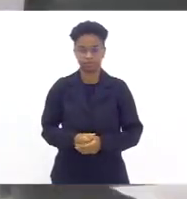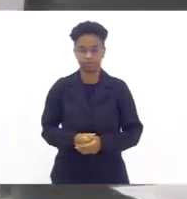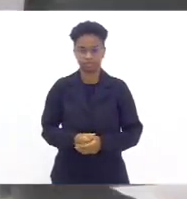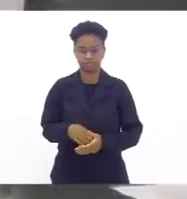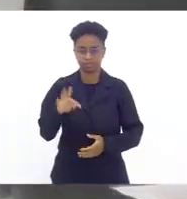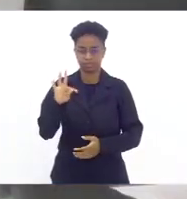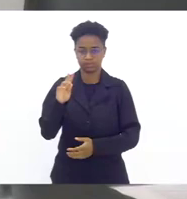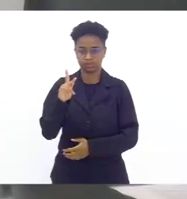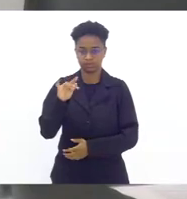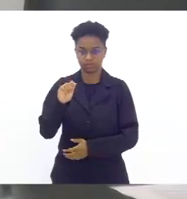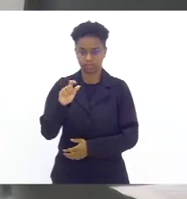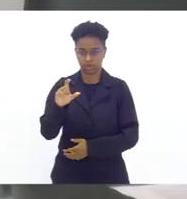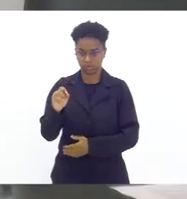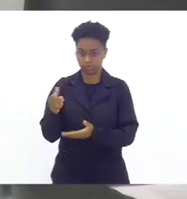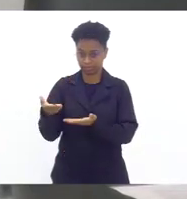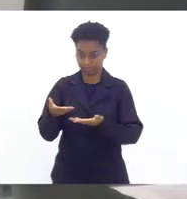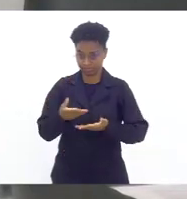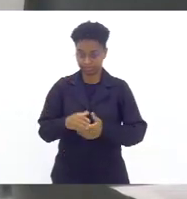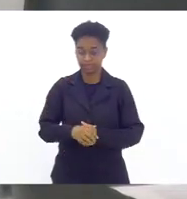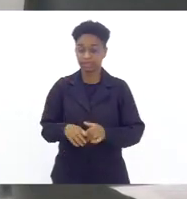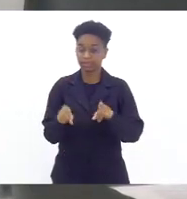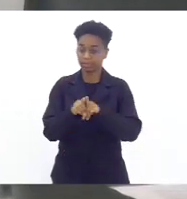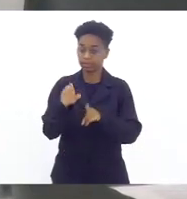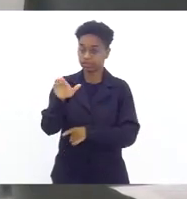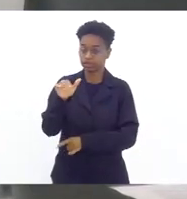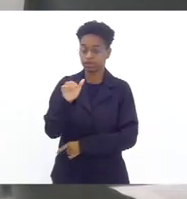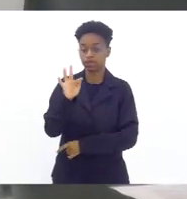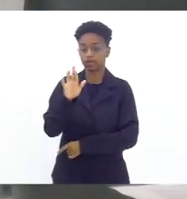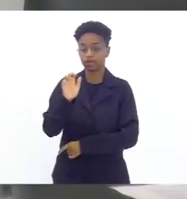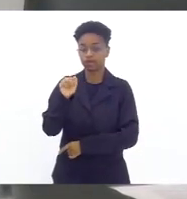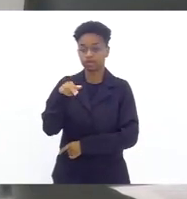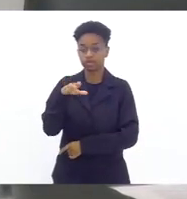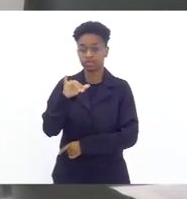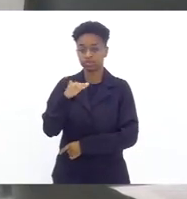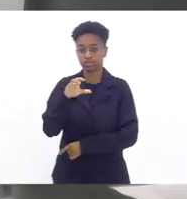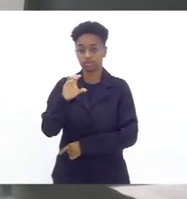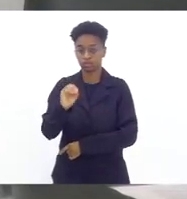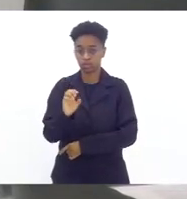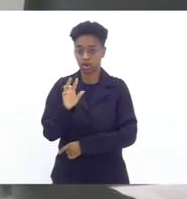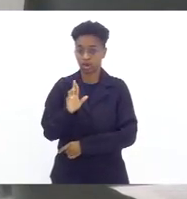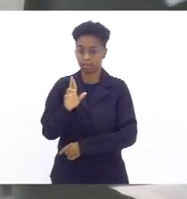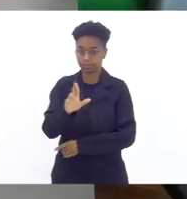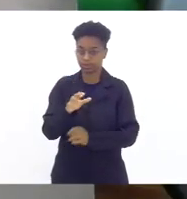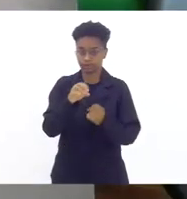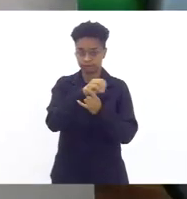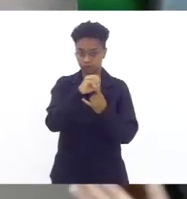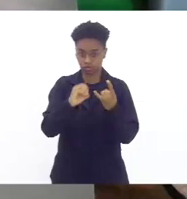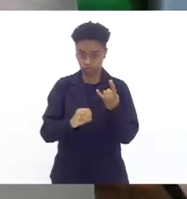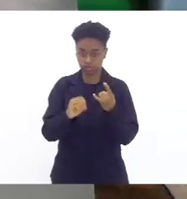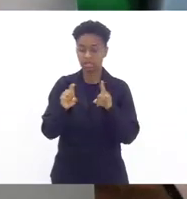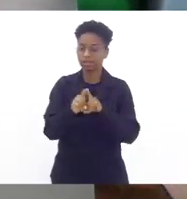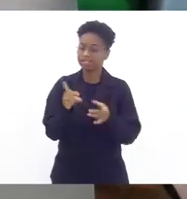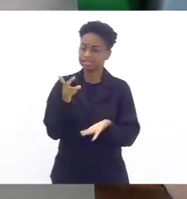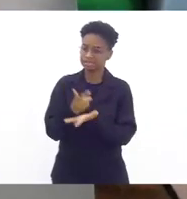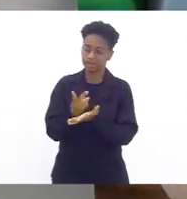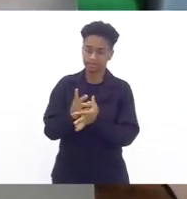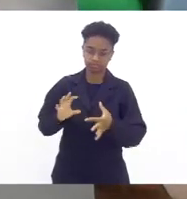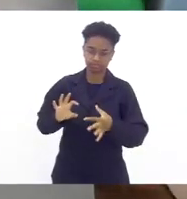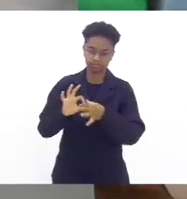Tiago chamo Francisco Neto da Fiocruz fio Cruz sempre parceira